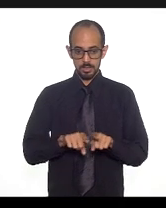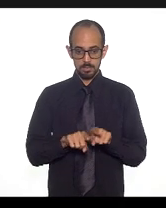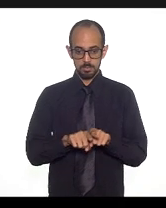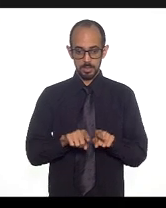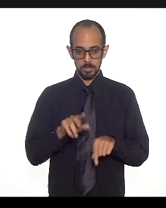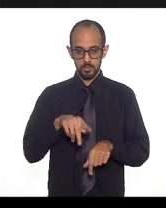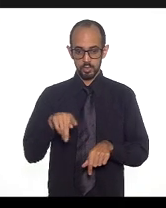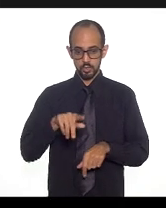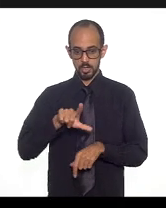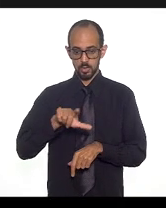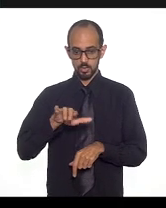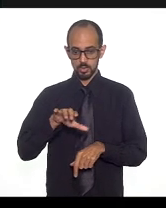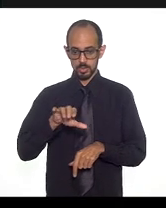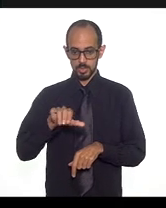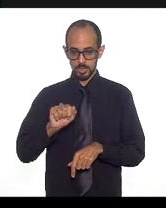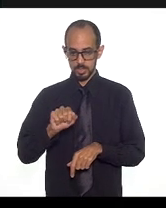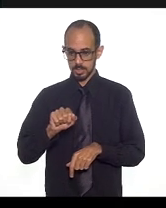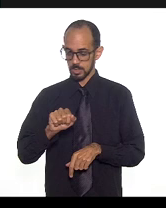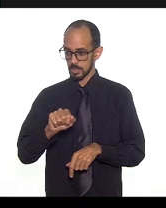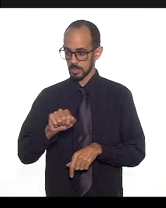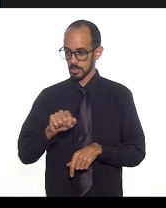presença.